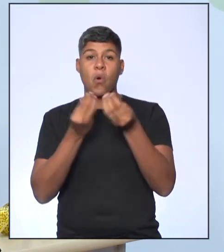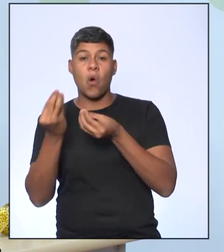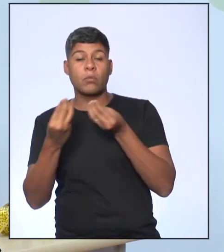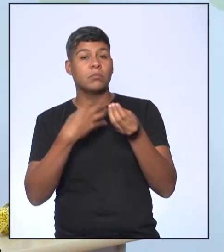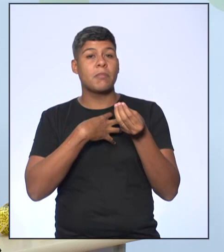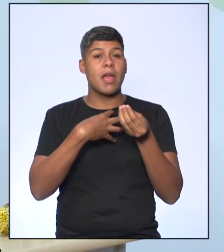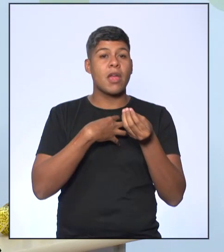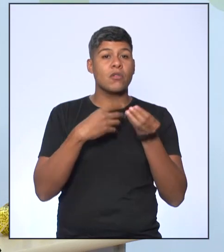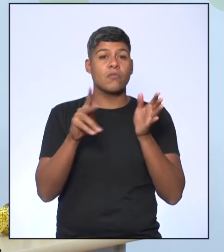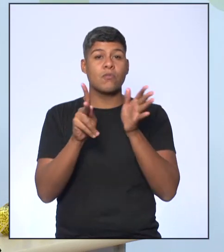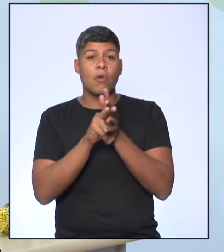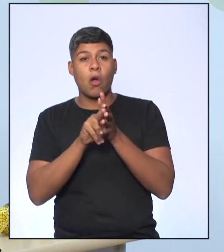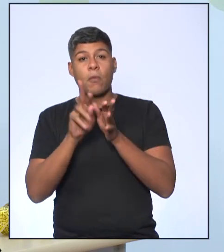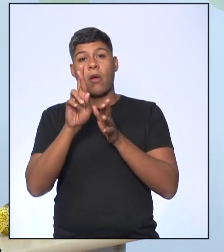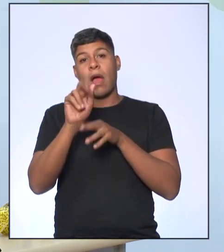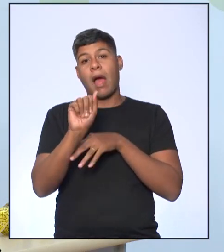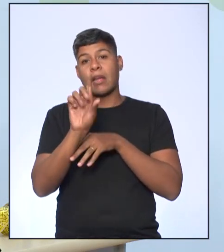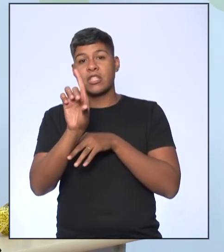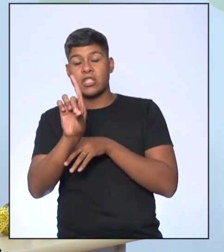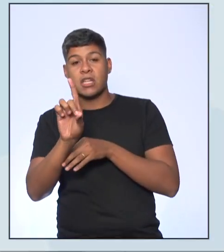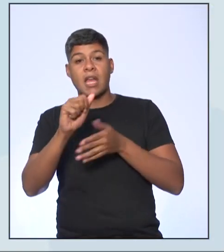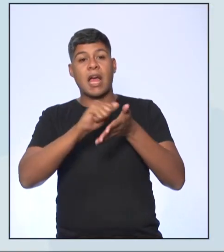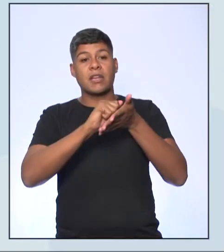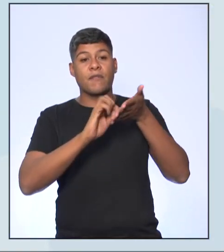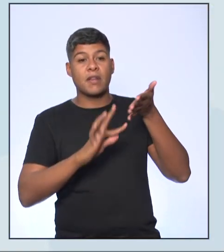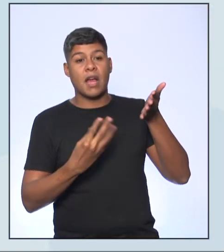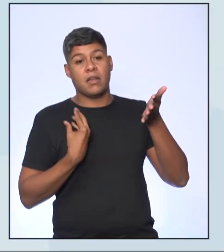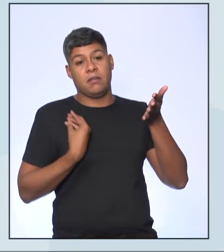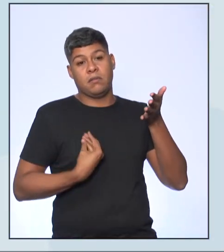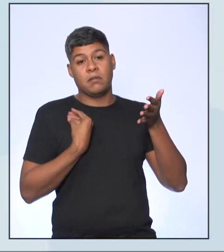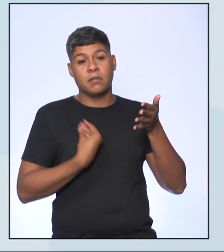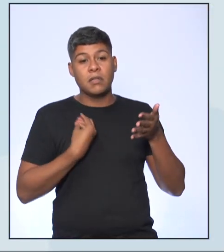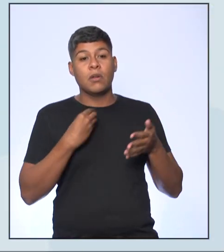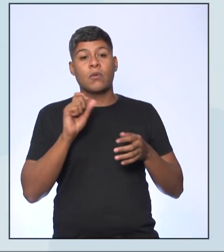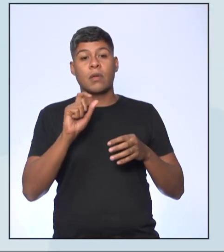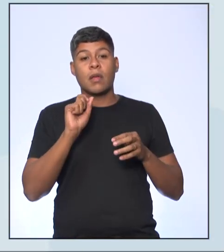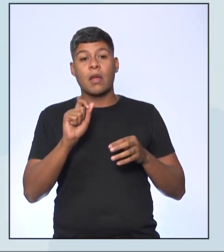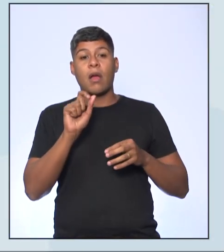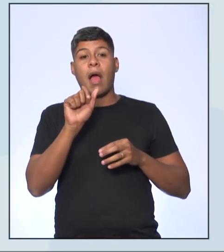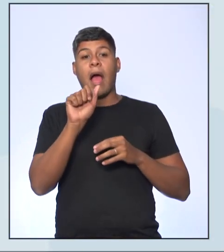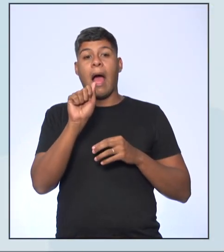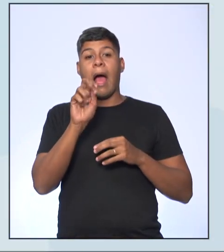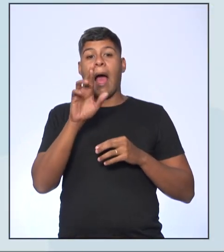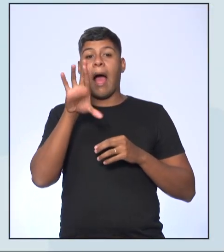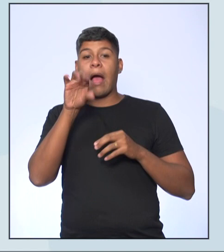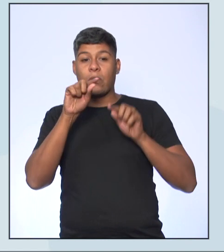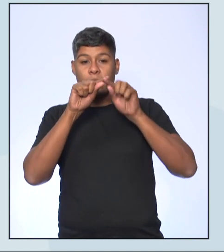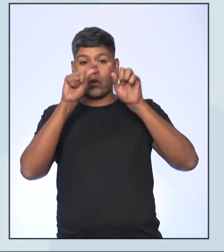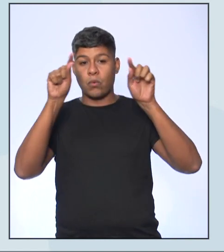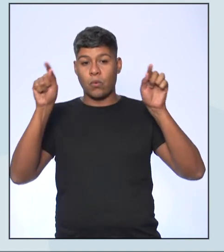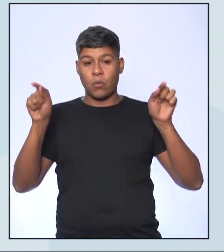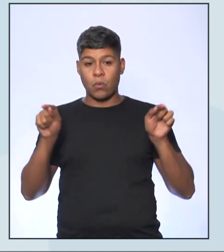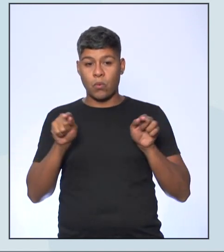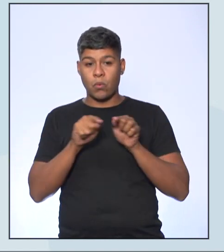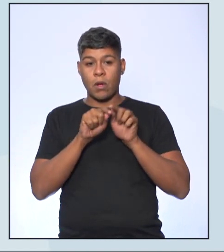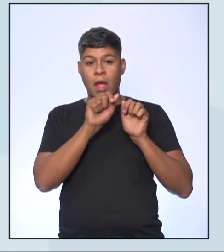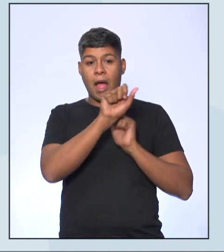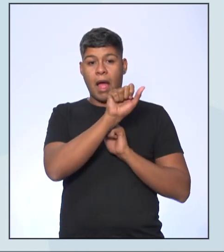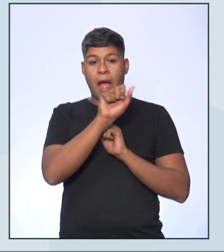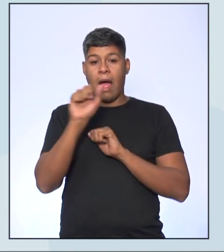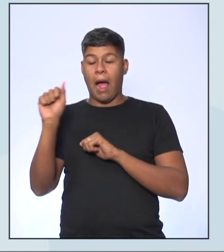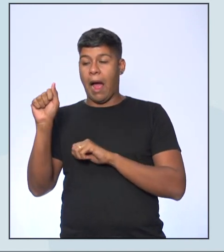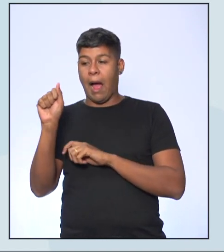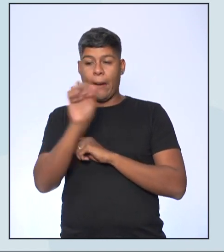meios relacionados ao rádio. Então, no exercício aí que está para vocês, está assim. Um arco, AB, então de